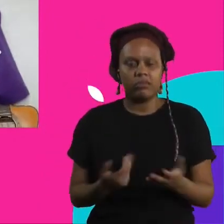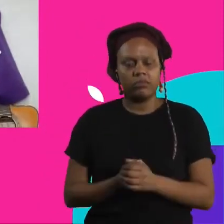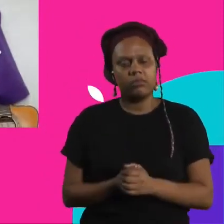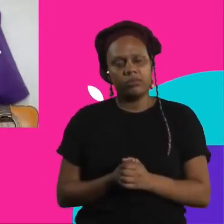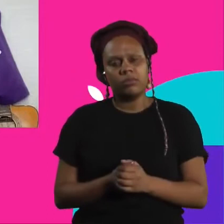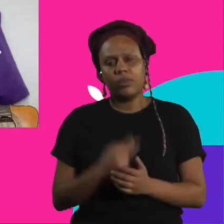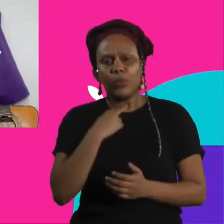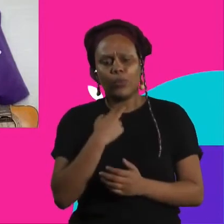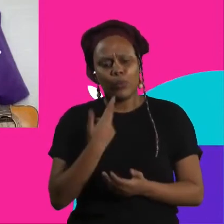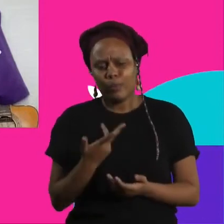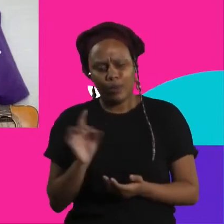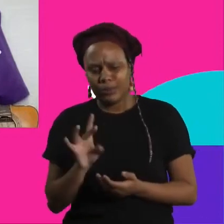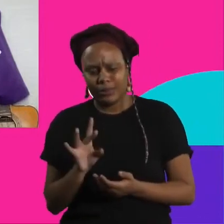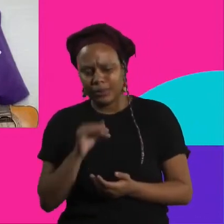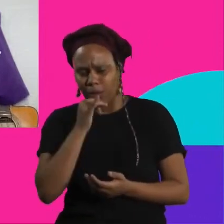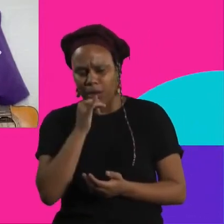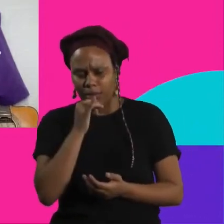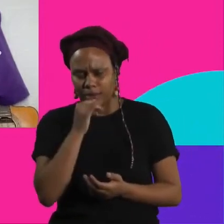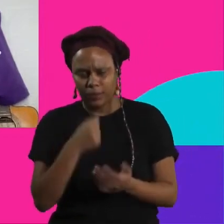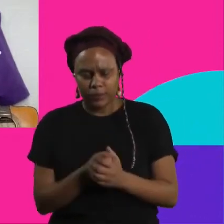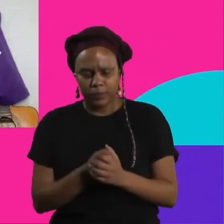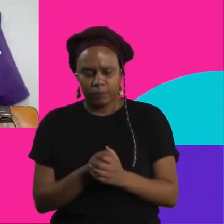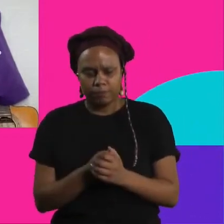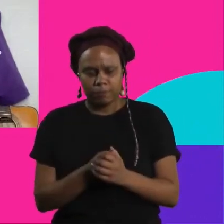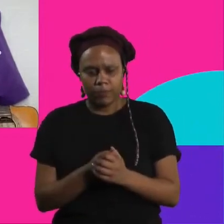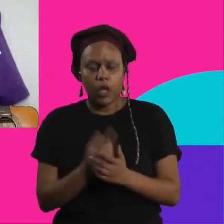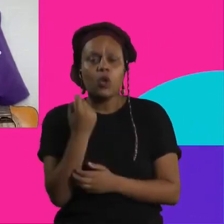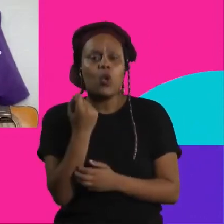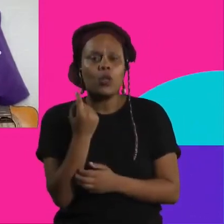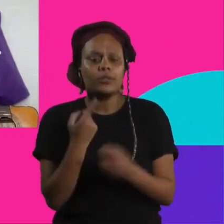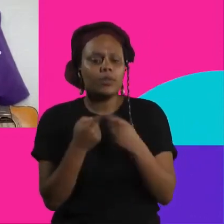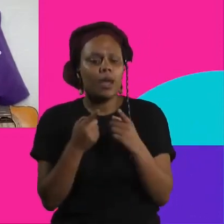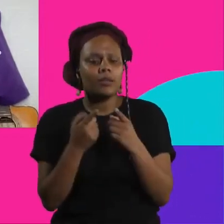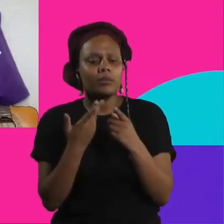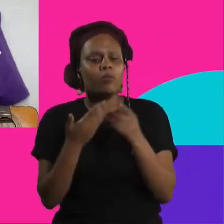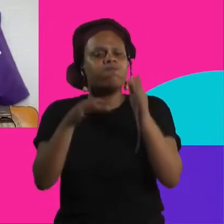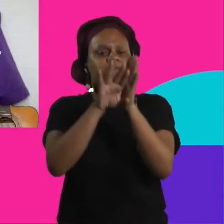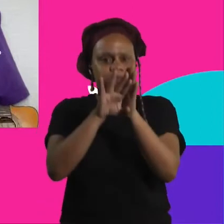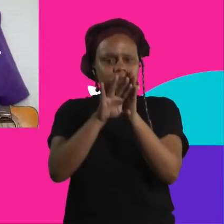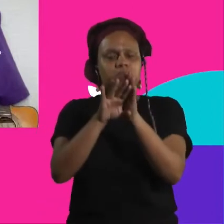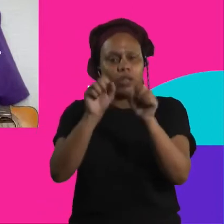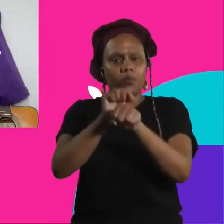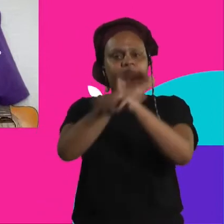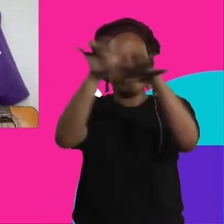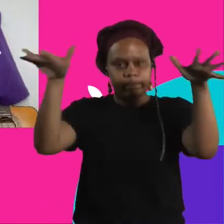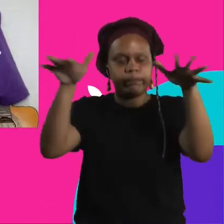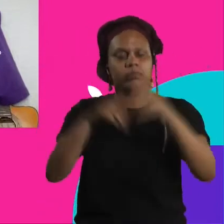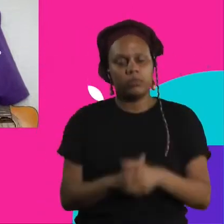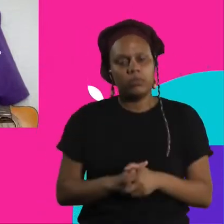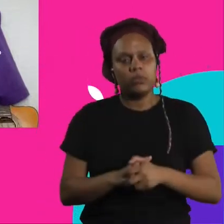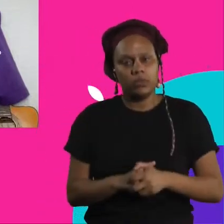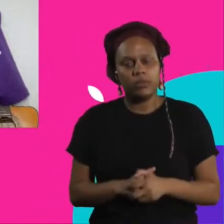fim em si mesmo, mas um meio para se atingir um caminho da prosperidade, né? E até antes da gente entrar no